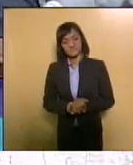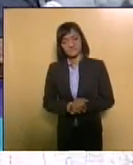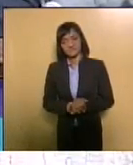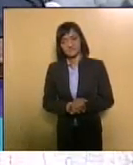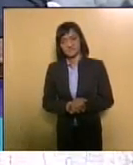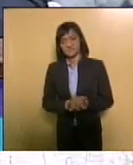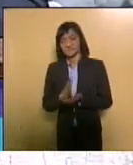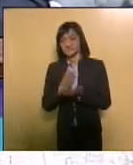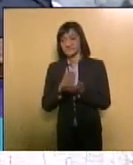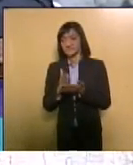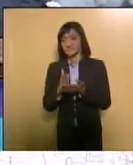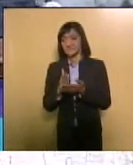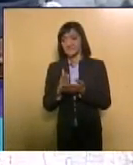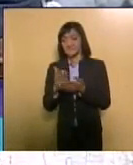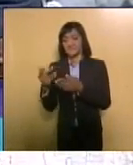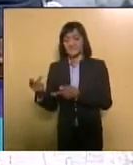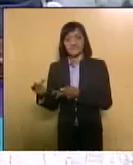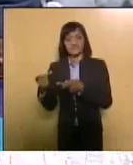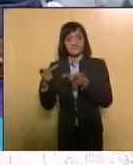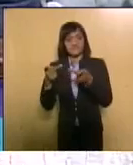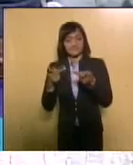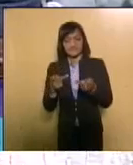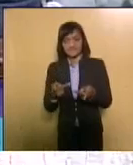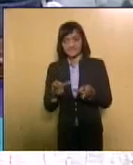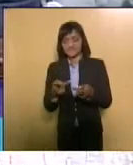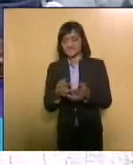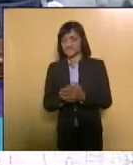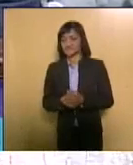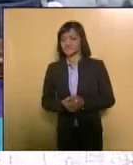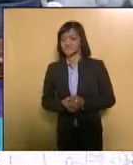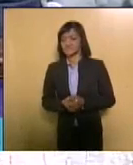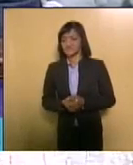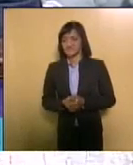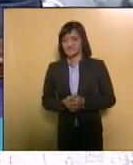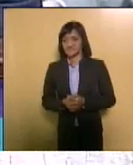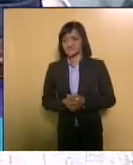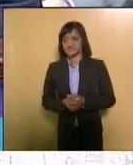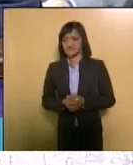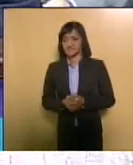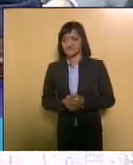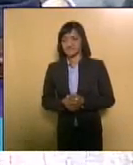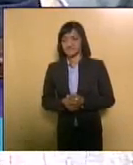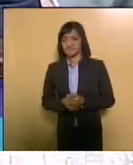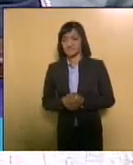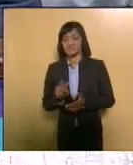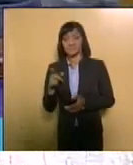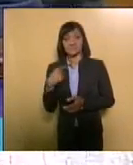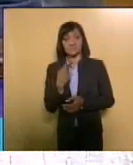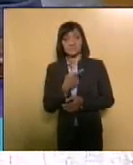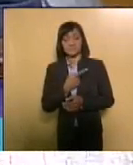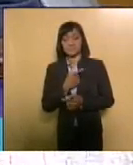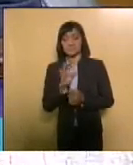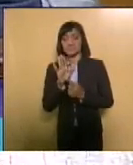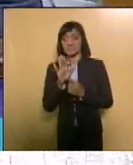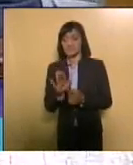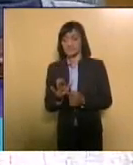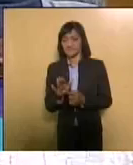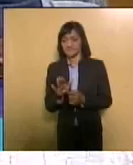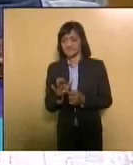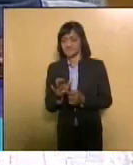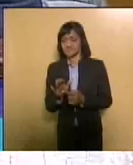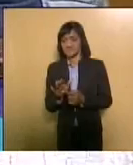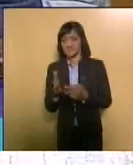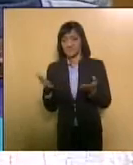iniciativa de convidar para expor para nós se atras